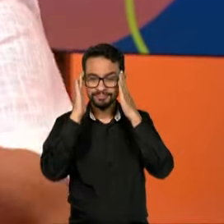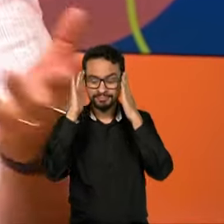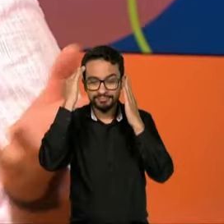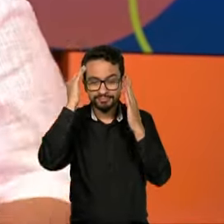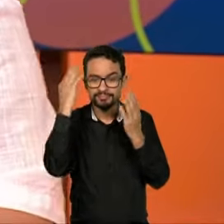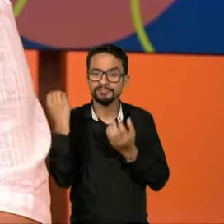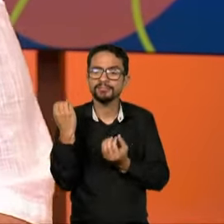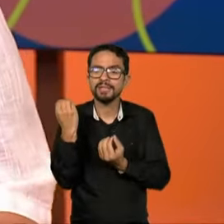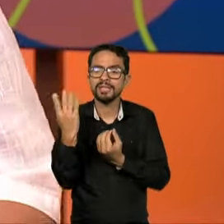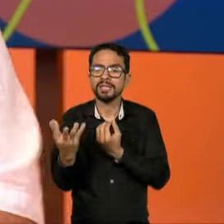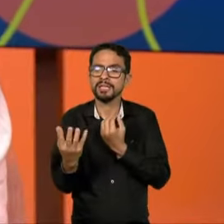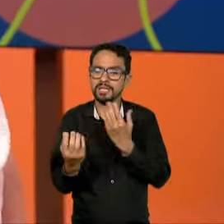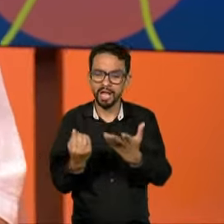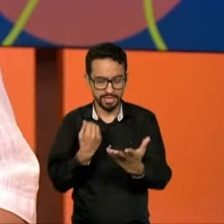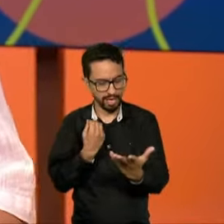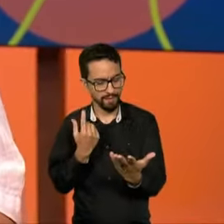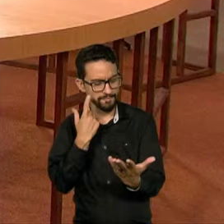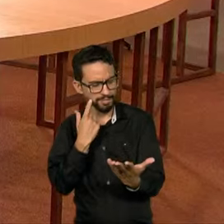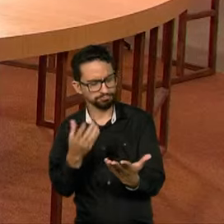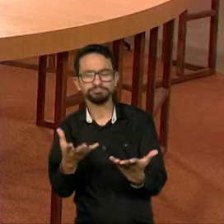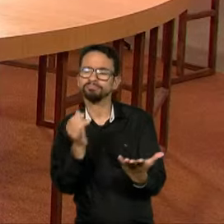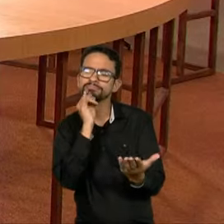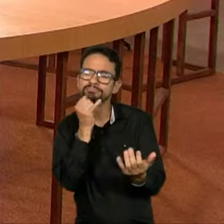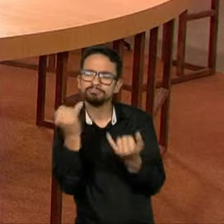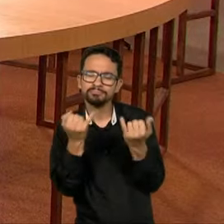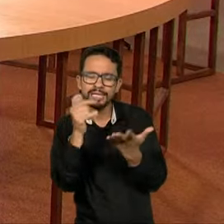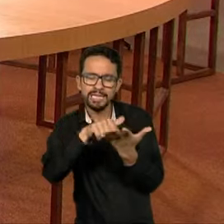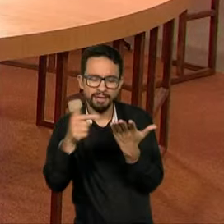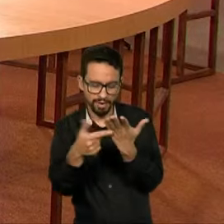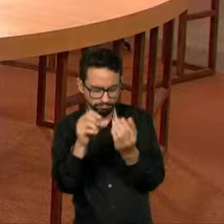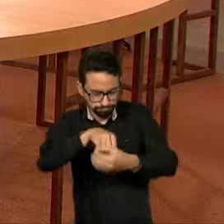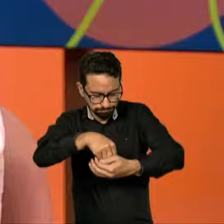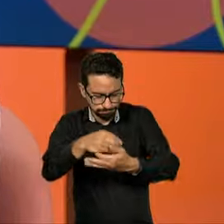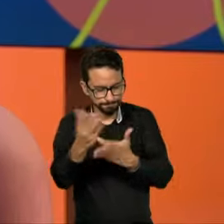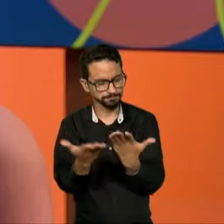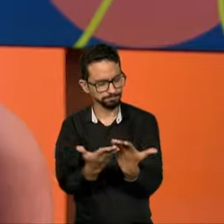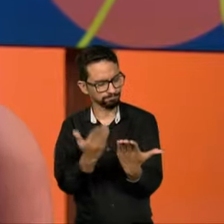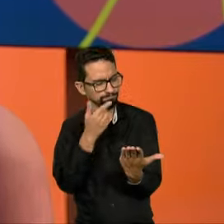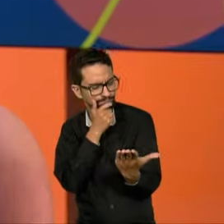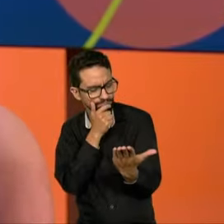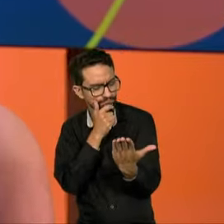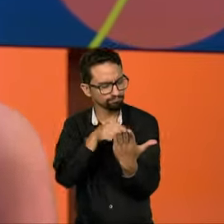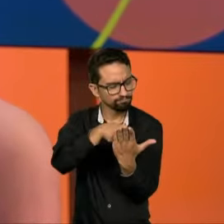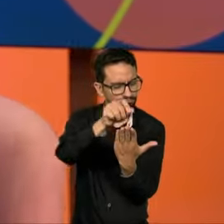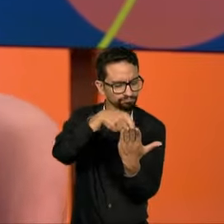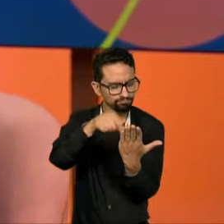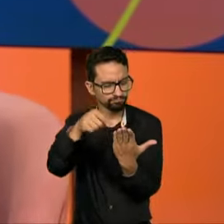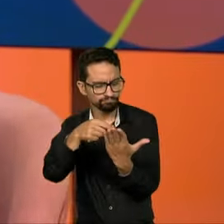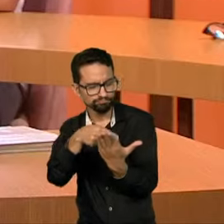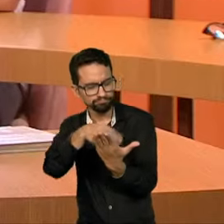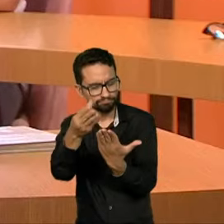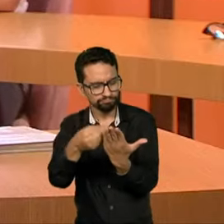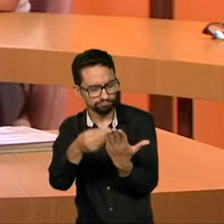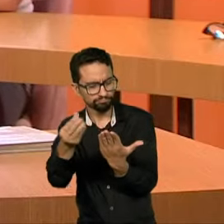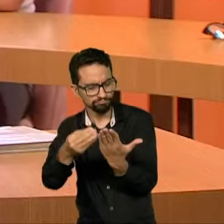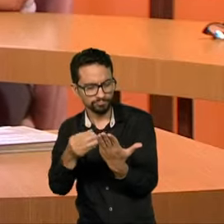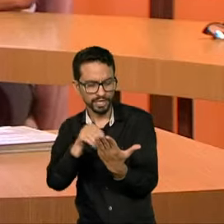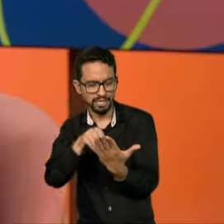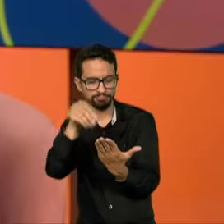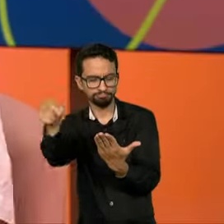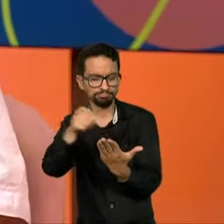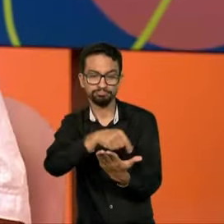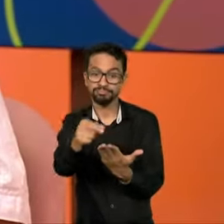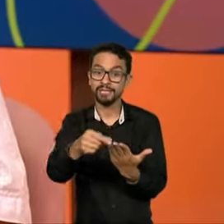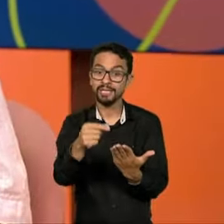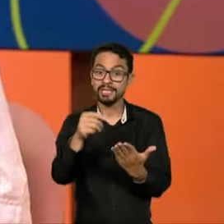oferece cartas para a gente jogar e você joga com as cartas que tem. E a cada momento, uma vez, como diz um amigo meu, uma hora você passa em cima, outra hora você